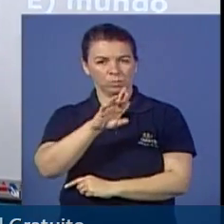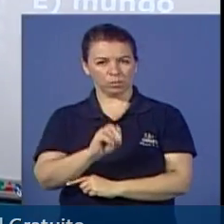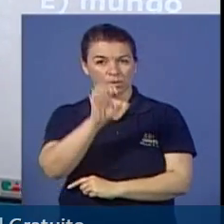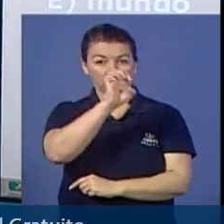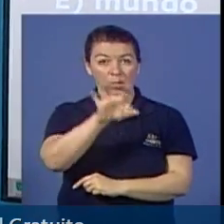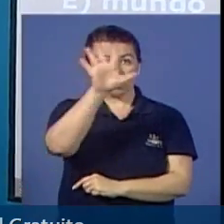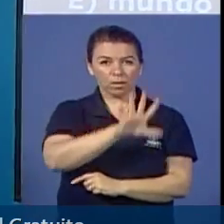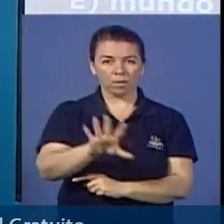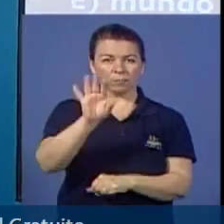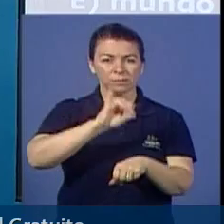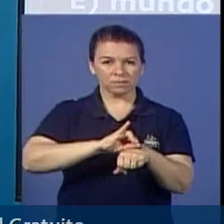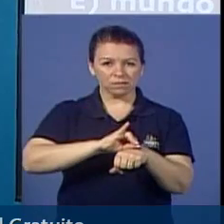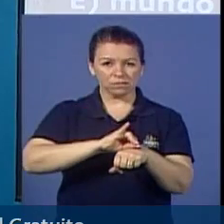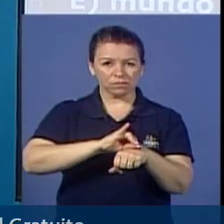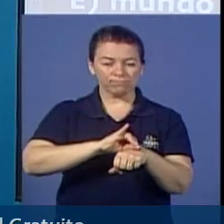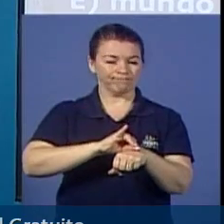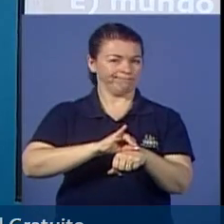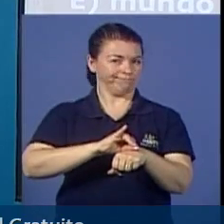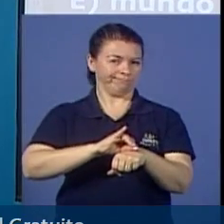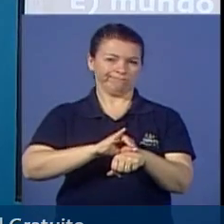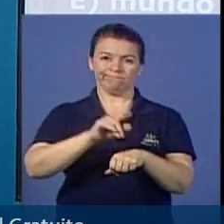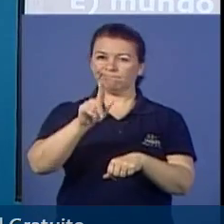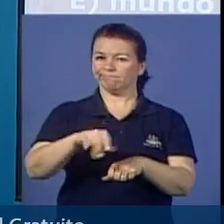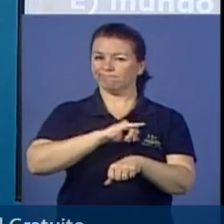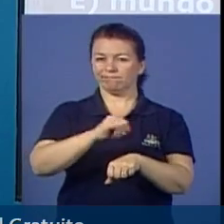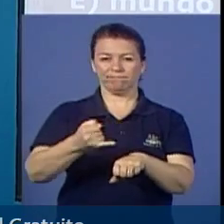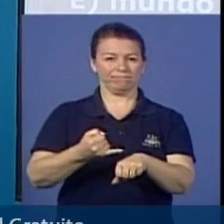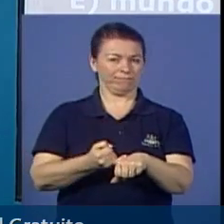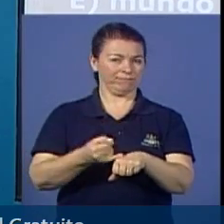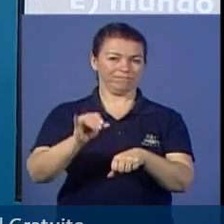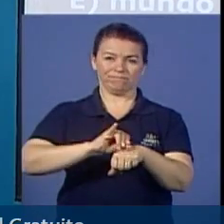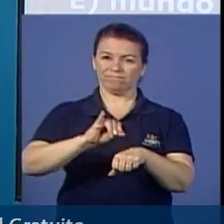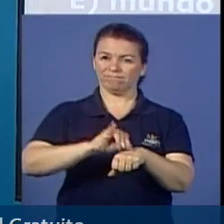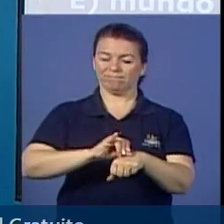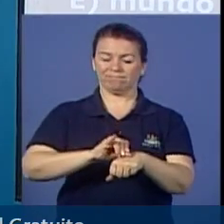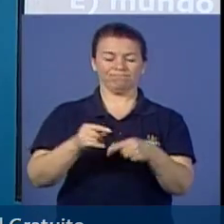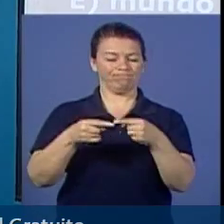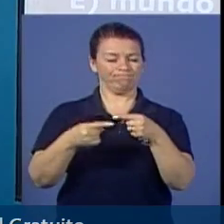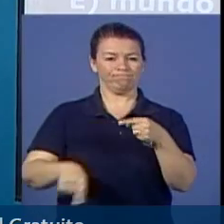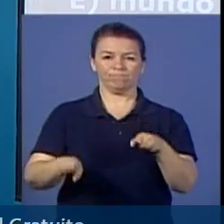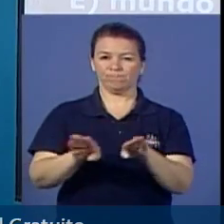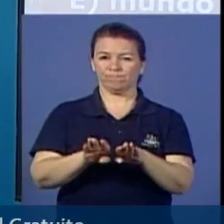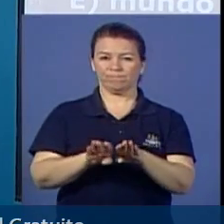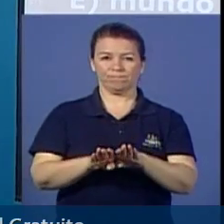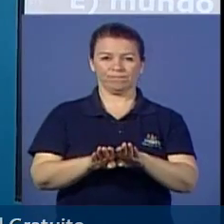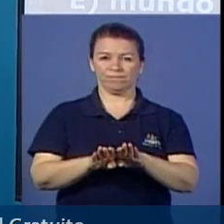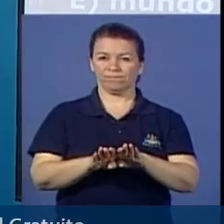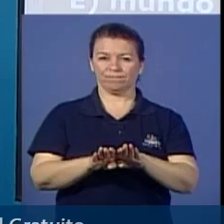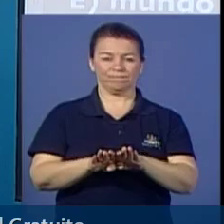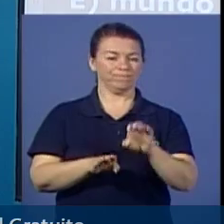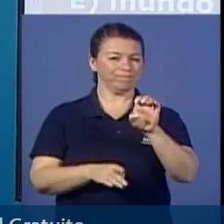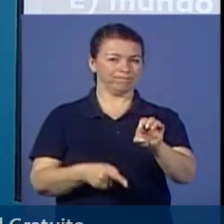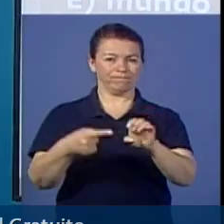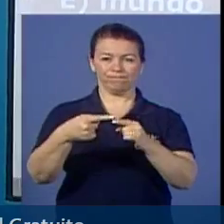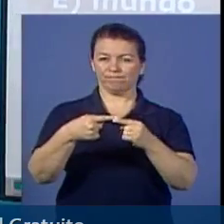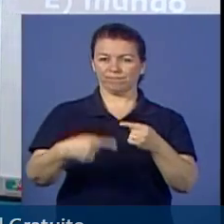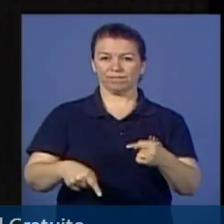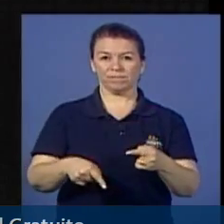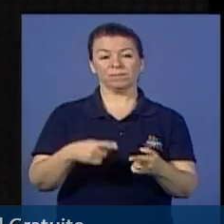falei? Não. Está colocando Jerusalém como centro do mundo. Não a Europa. Então, também não nos serve.